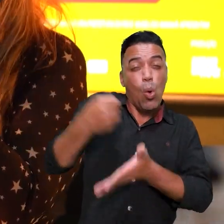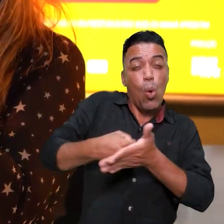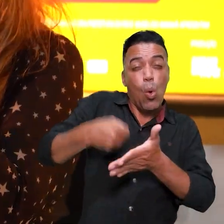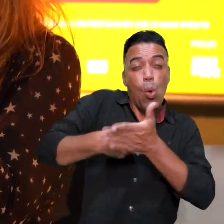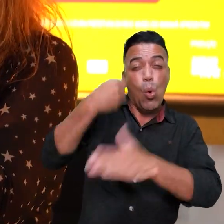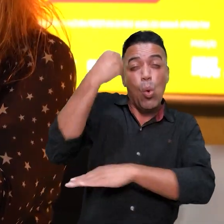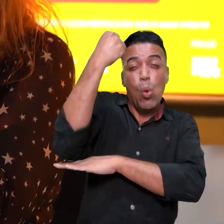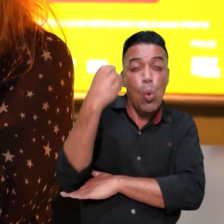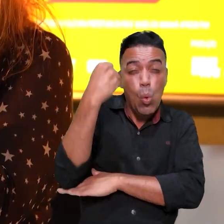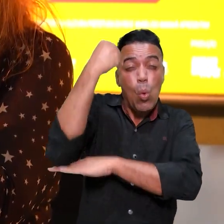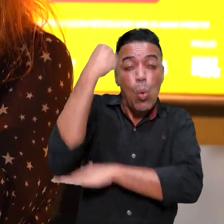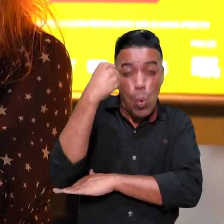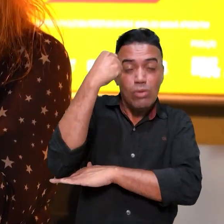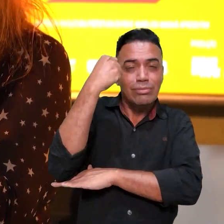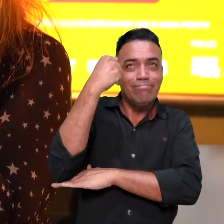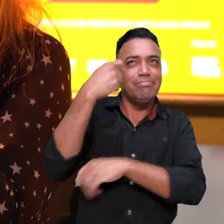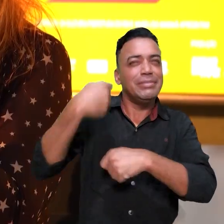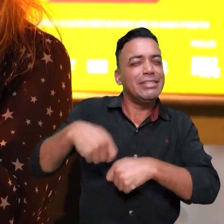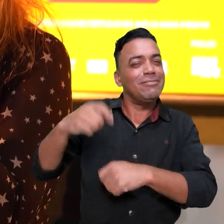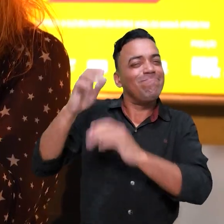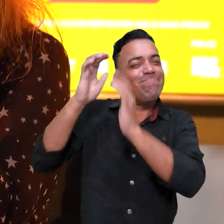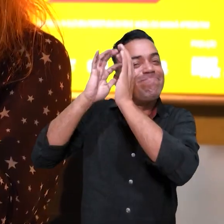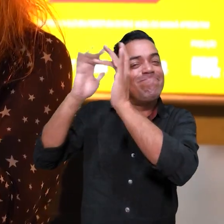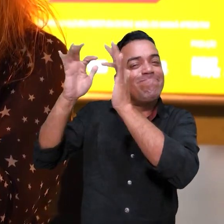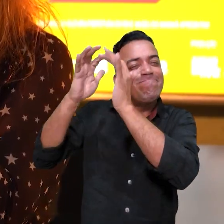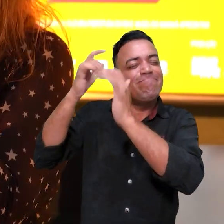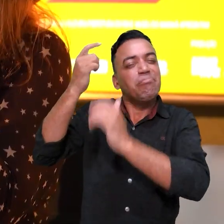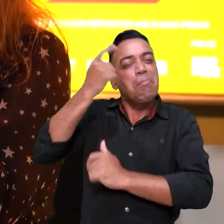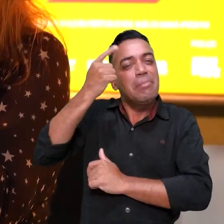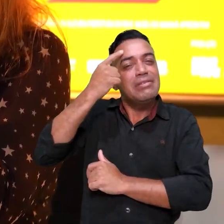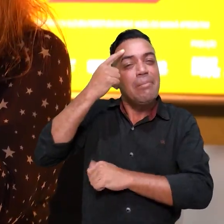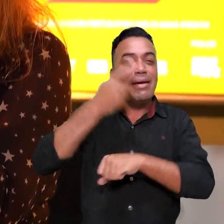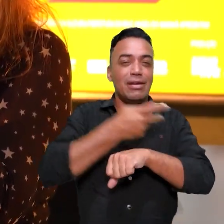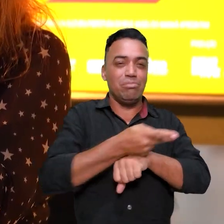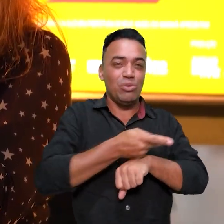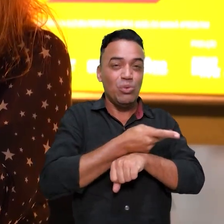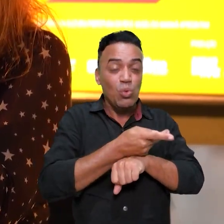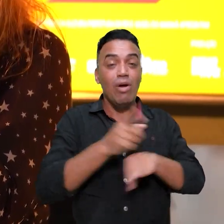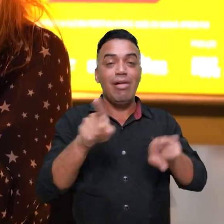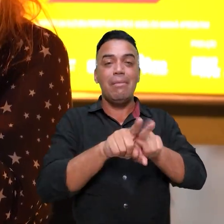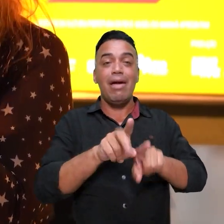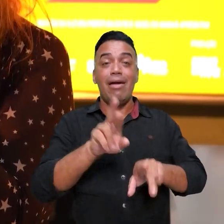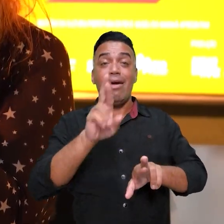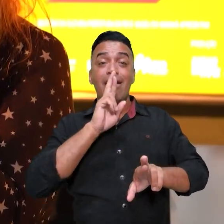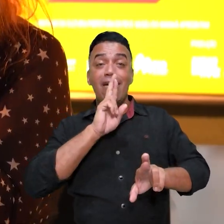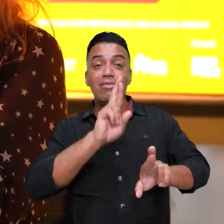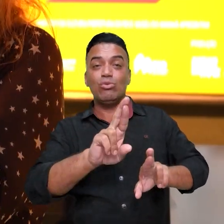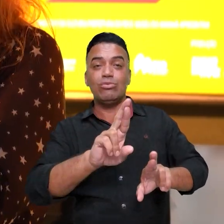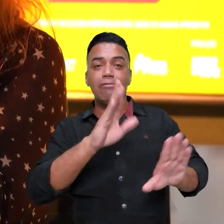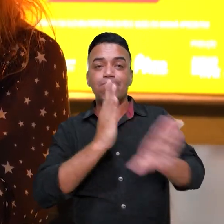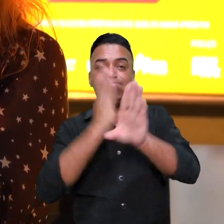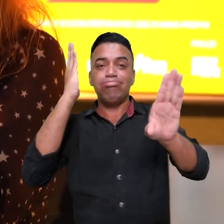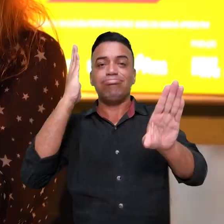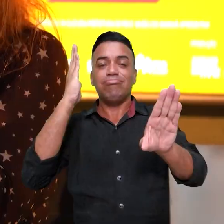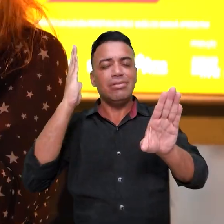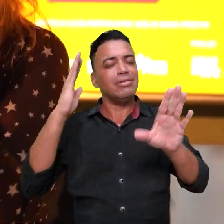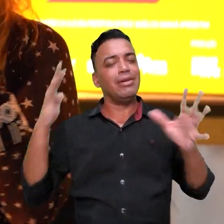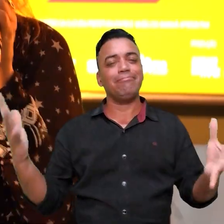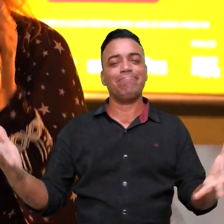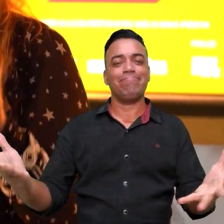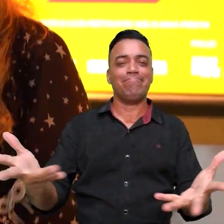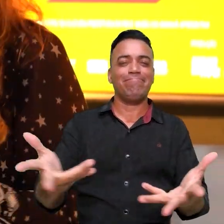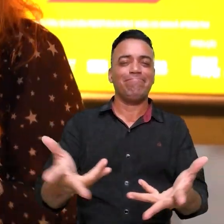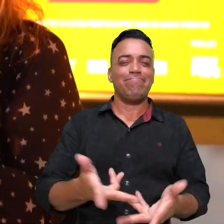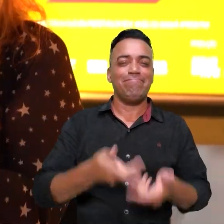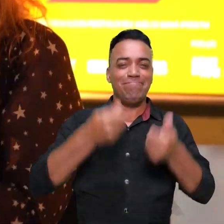uma grandiosidade de pensamento, de busca e de resultado que é